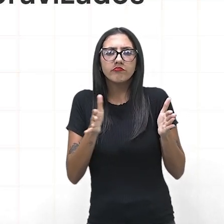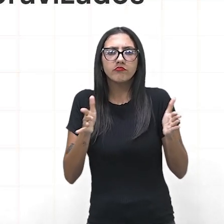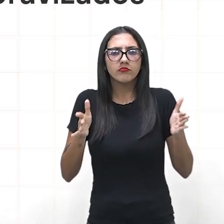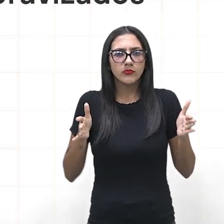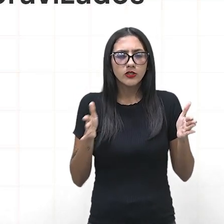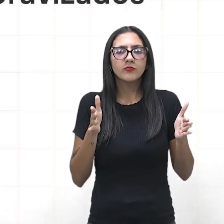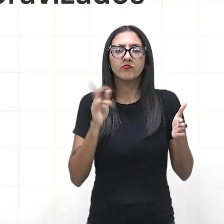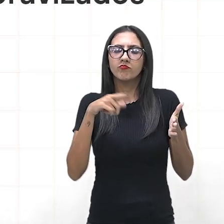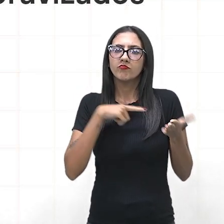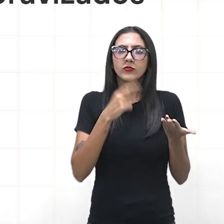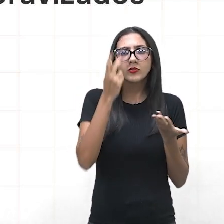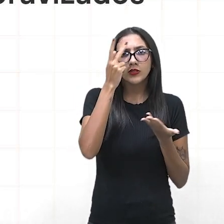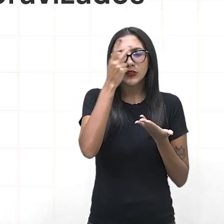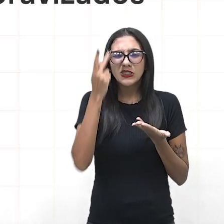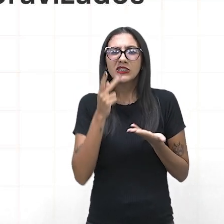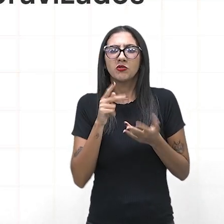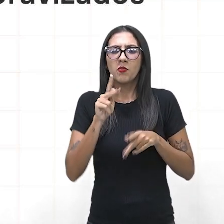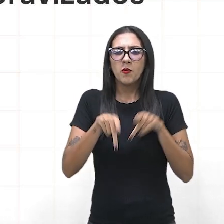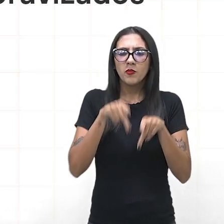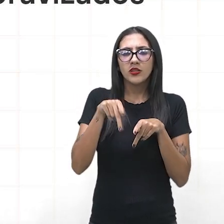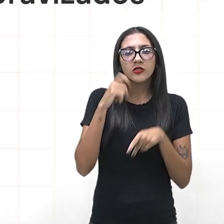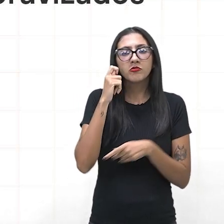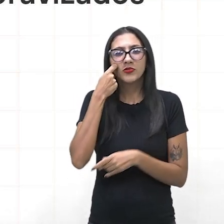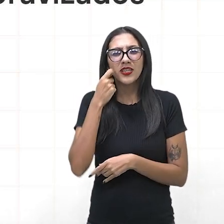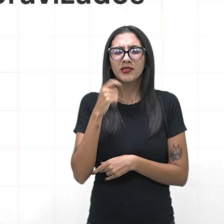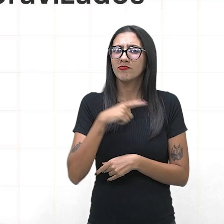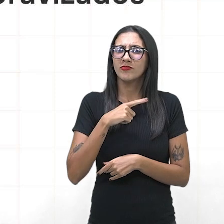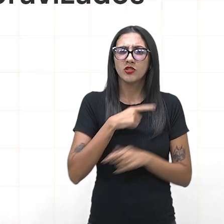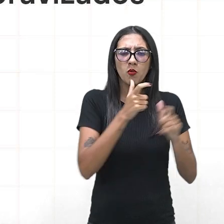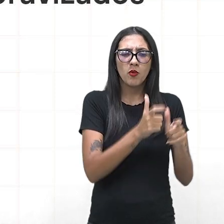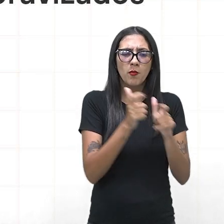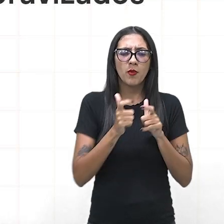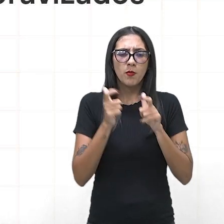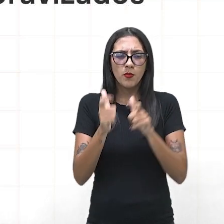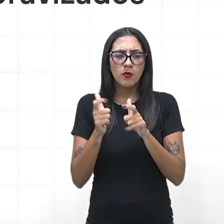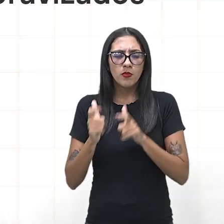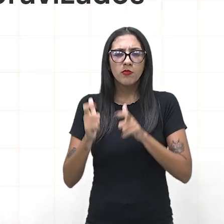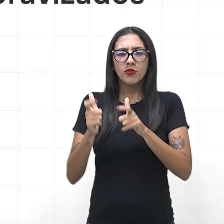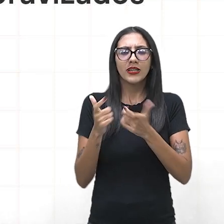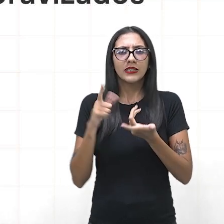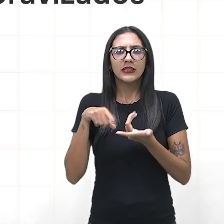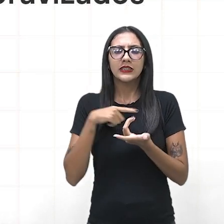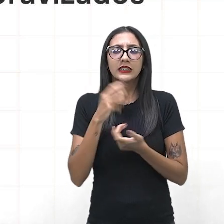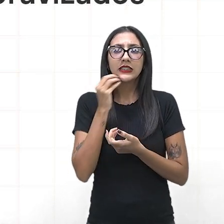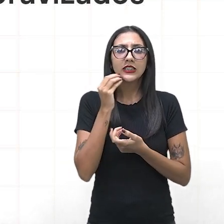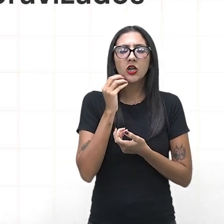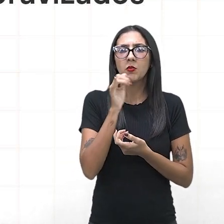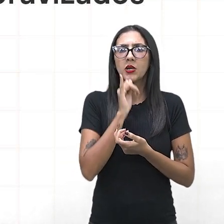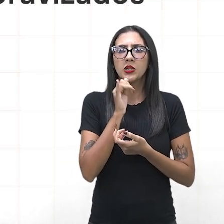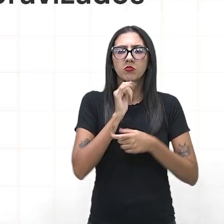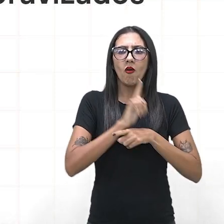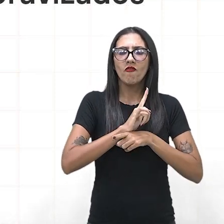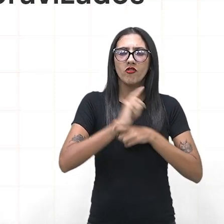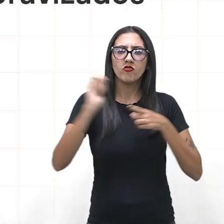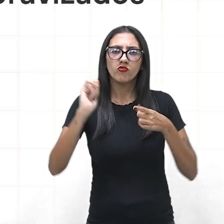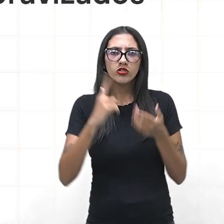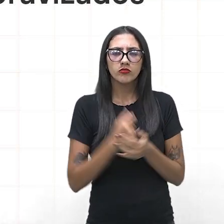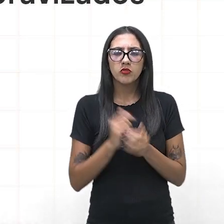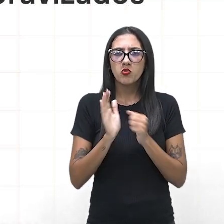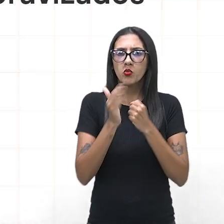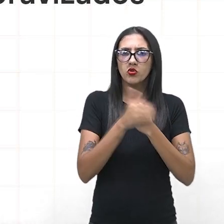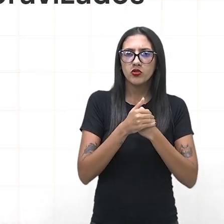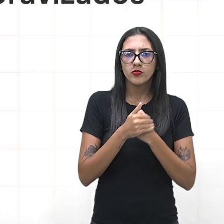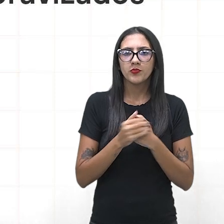diversas maneiras e em diversos locais do país. Seja por meio de fugas ou por meio de revoltas, os